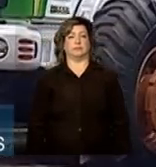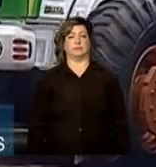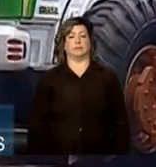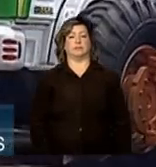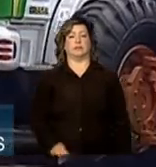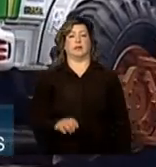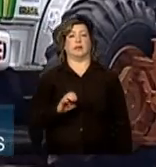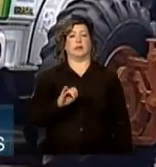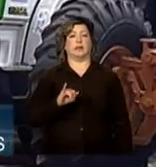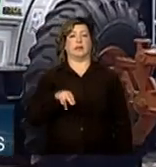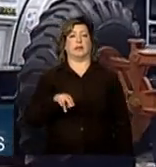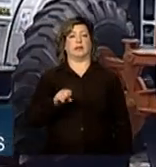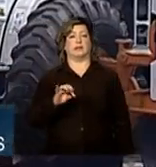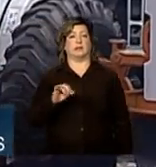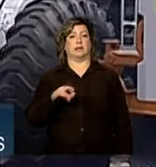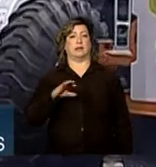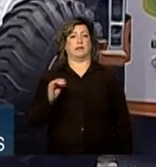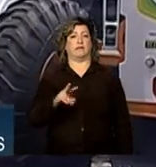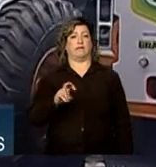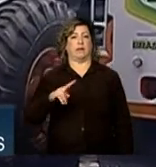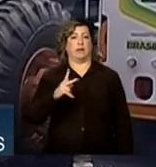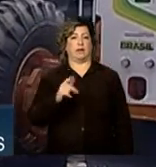Estância Velha, José Valdir Dilkin.